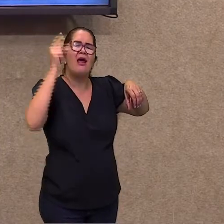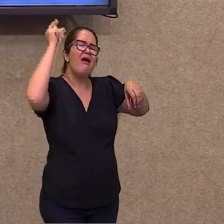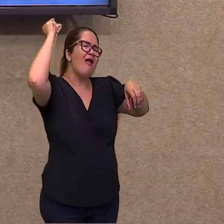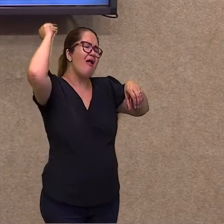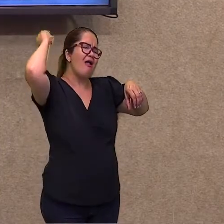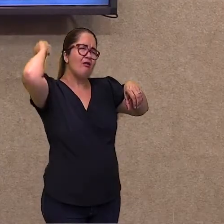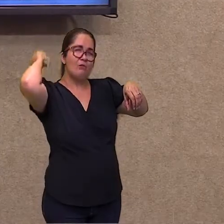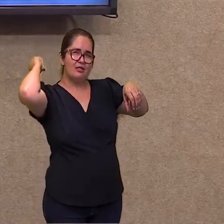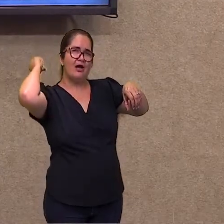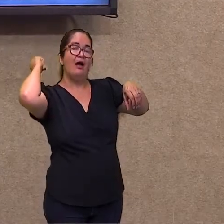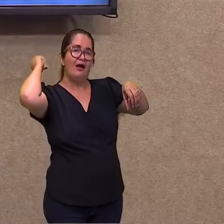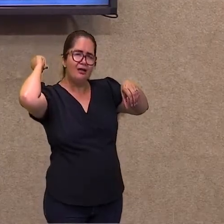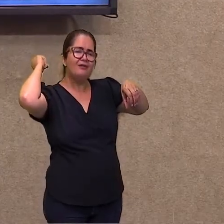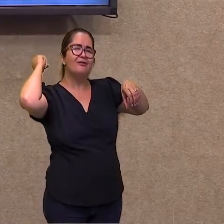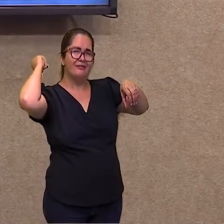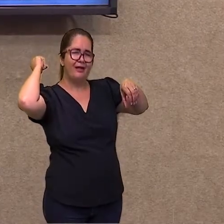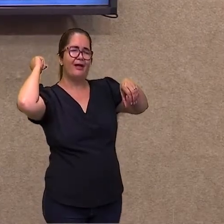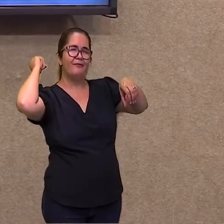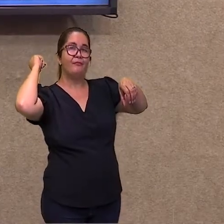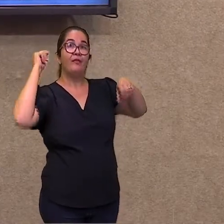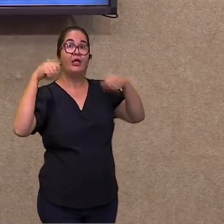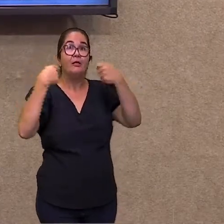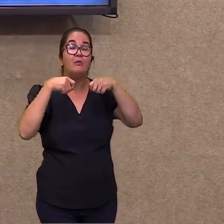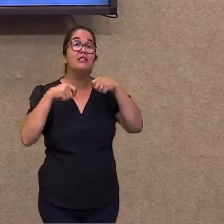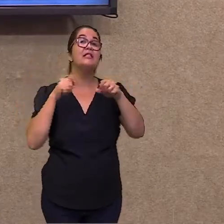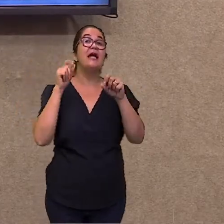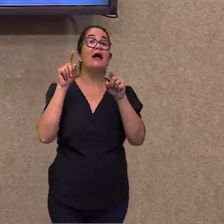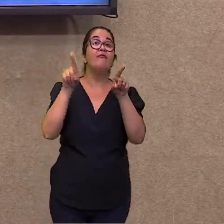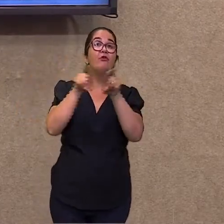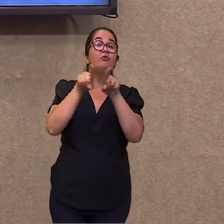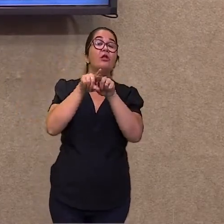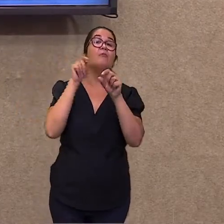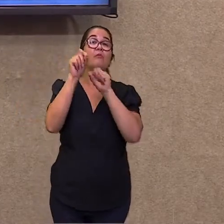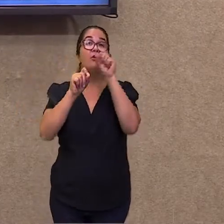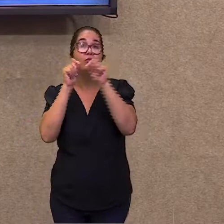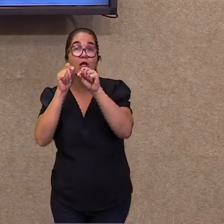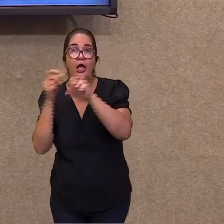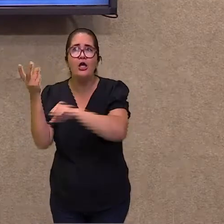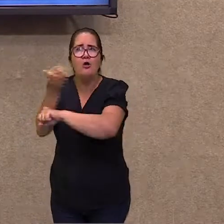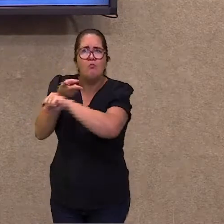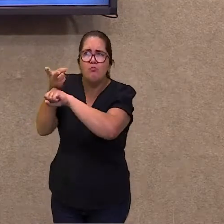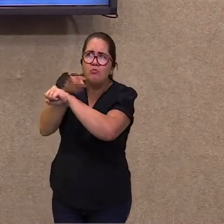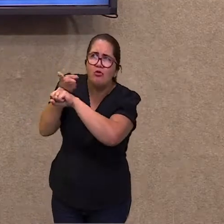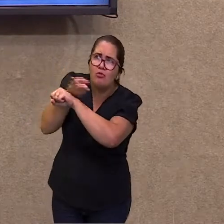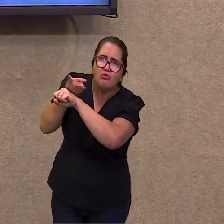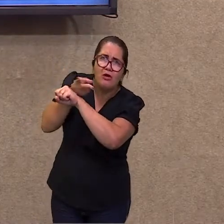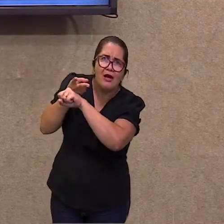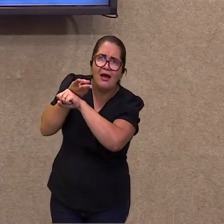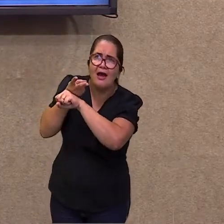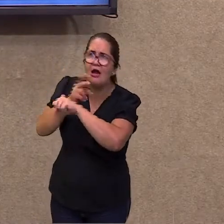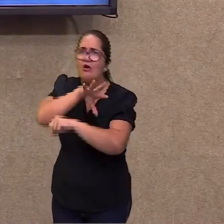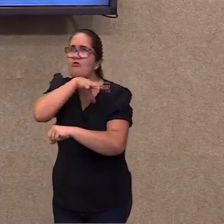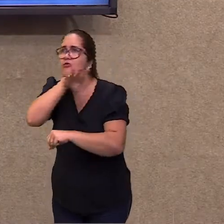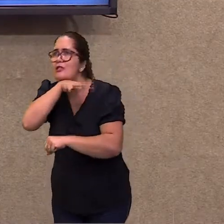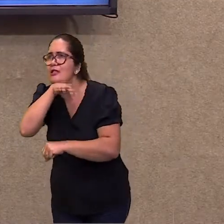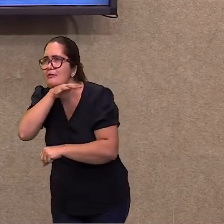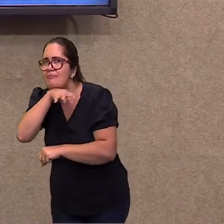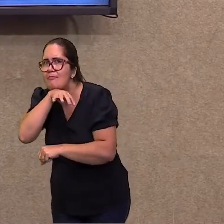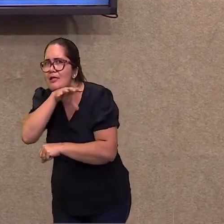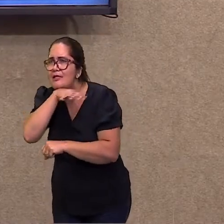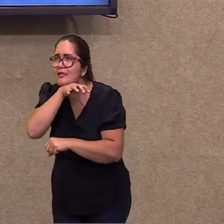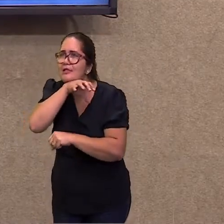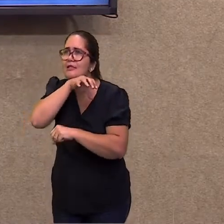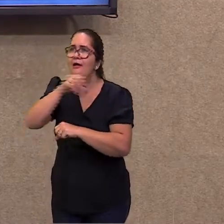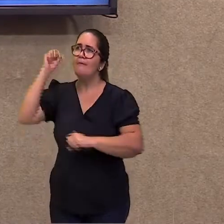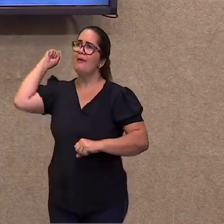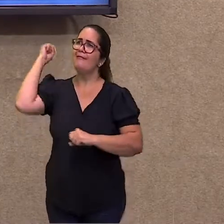Da caça e da pesca. Então eles utilizavam do sangue desses animais que eles usavam para comer, né,